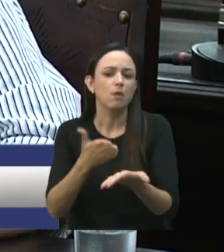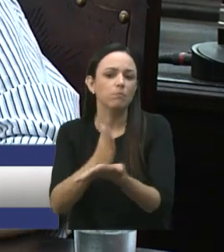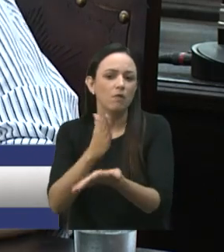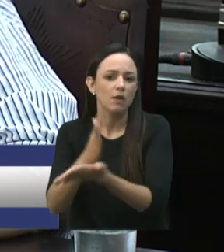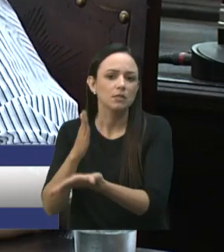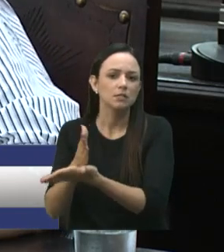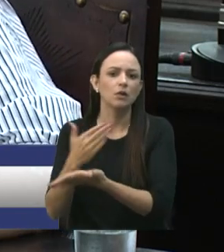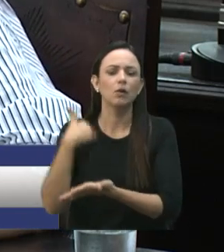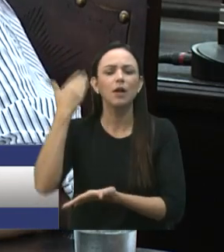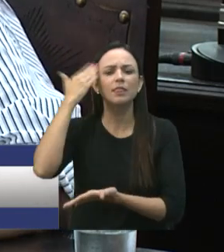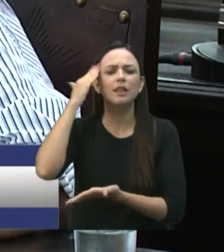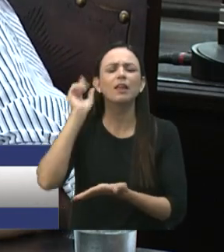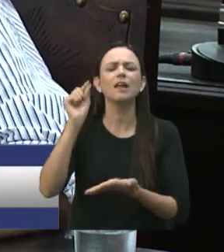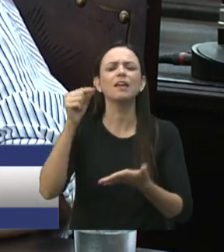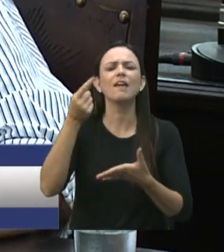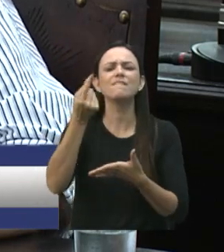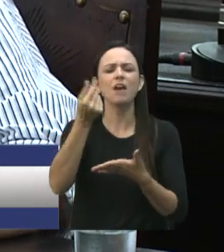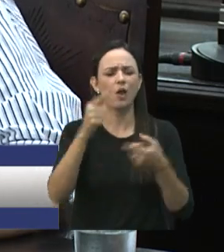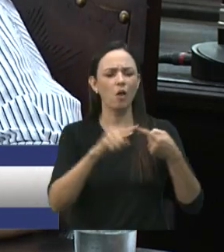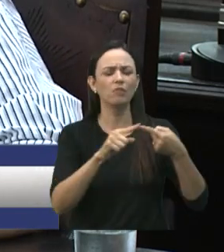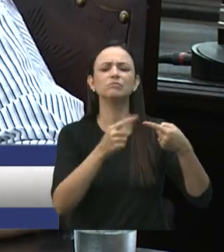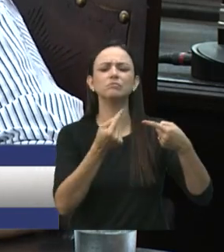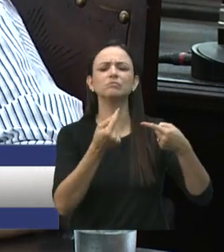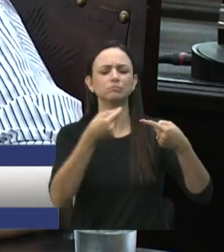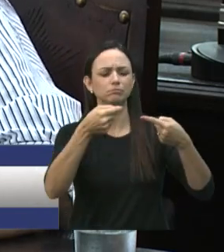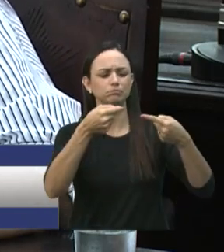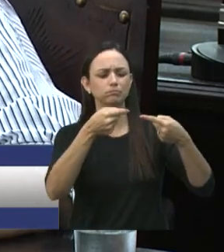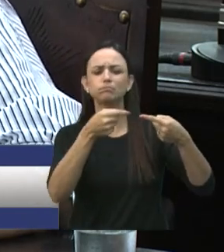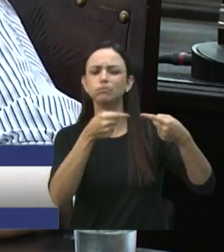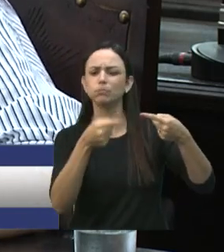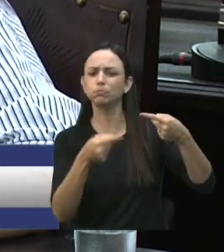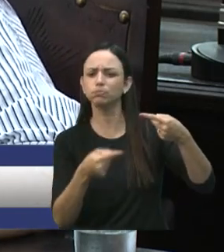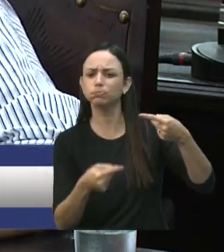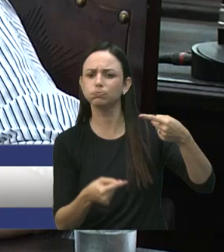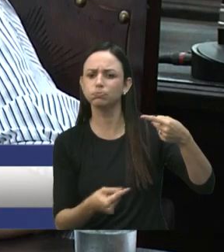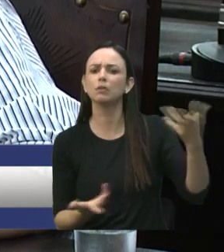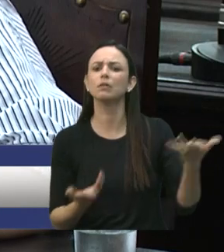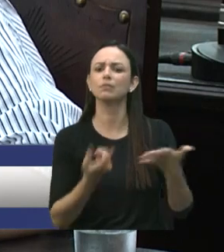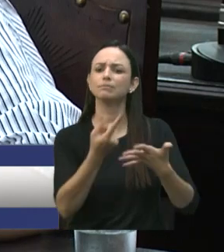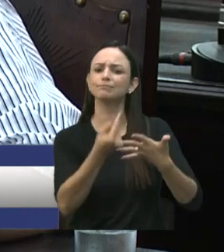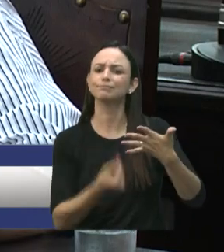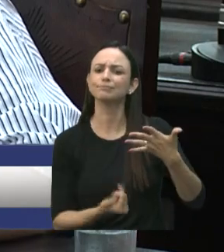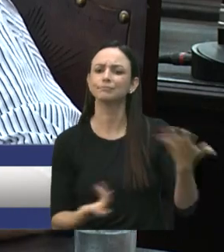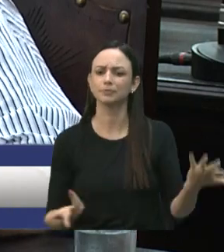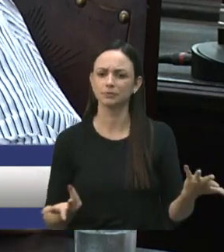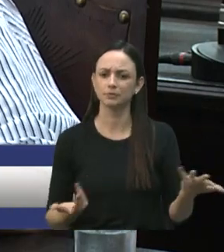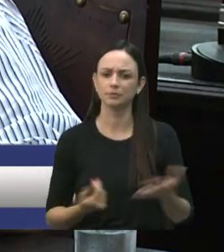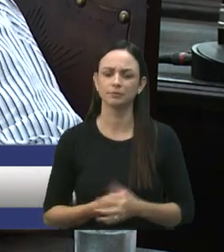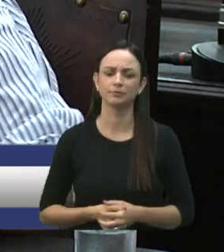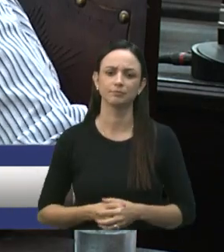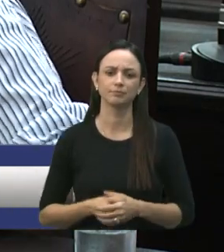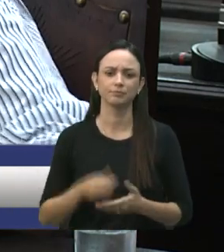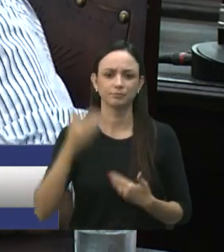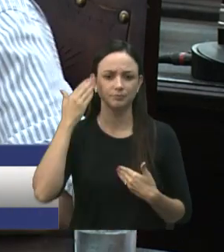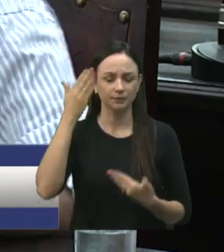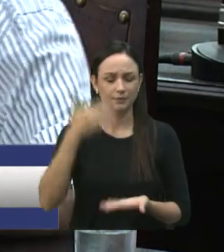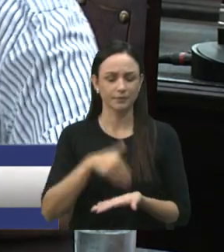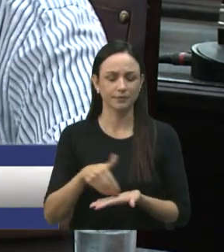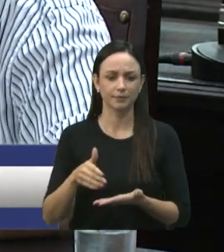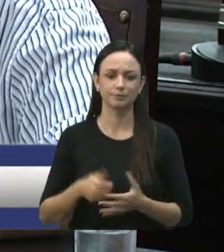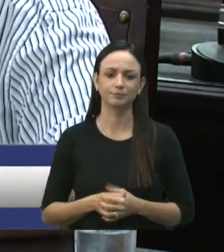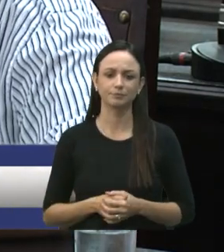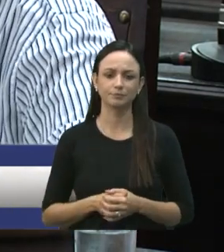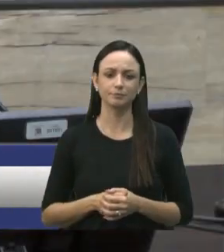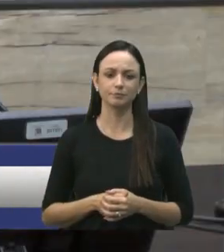entender o que está incluso nesses valores, porque... Realmente, pegando esse documento na mão, você tem um susto aqui na cadeira. Obrigado, senhor secretário. Eu